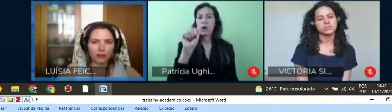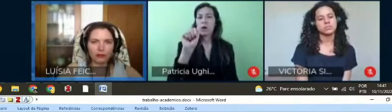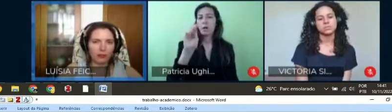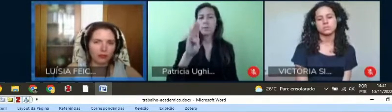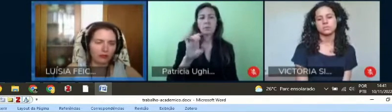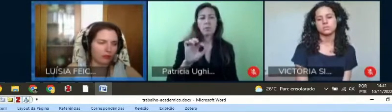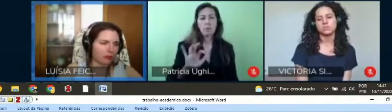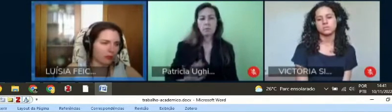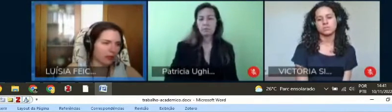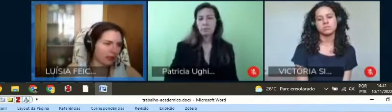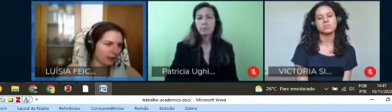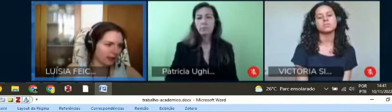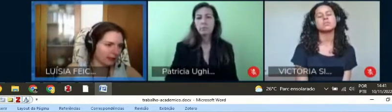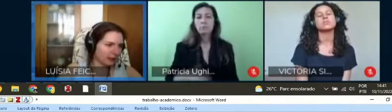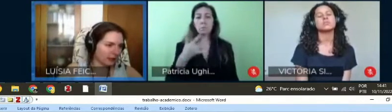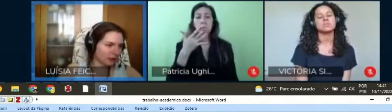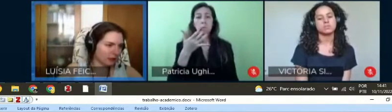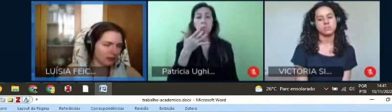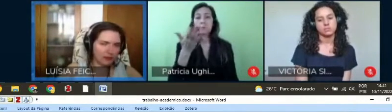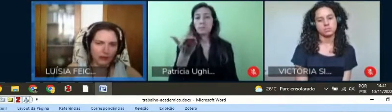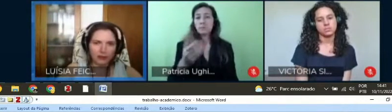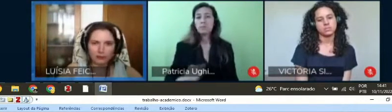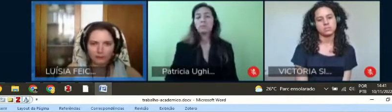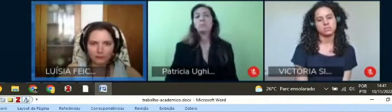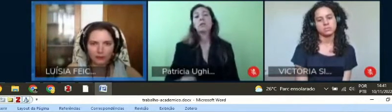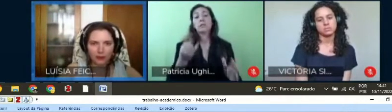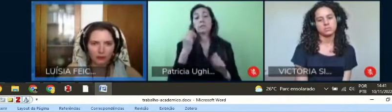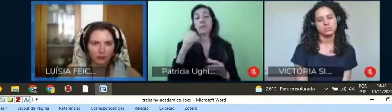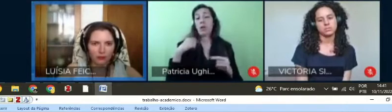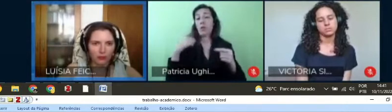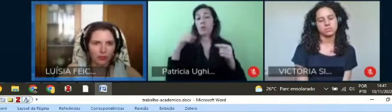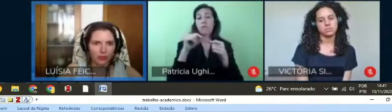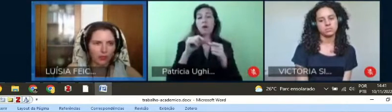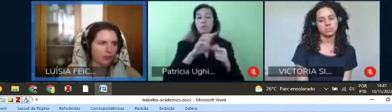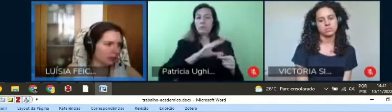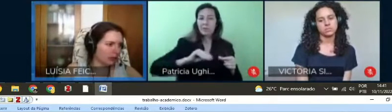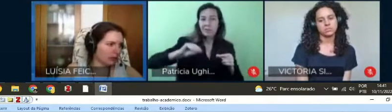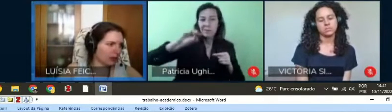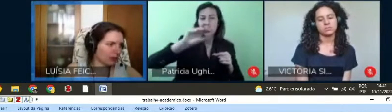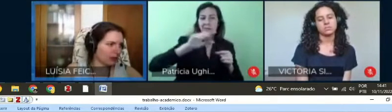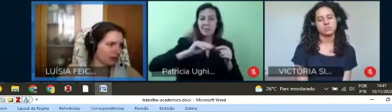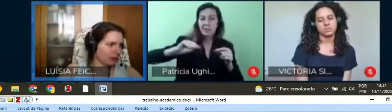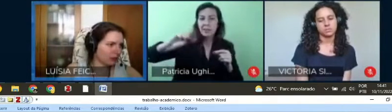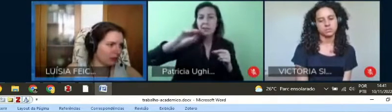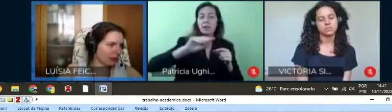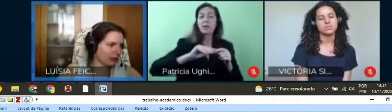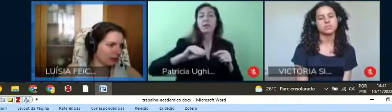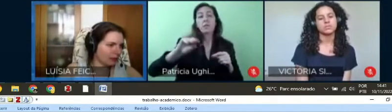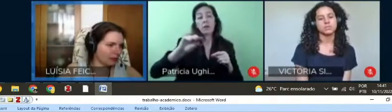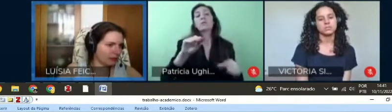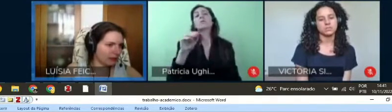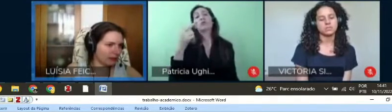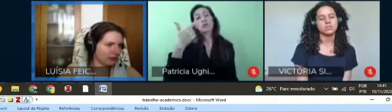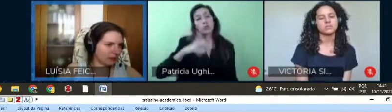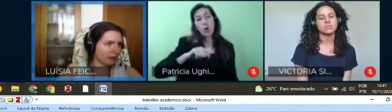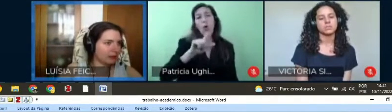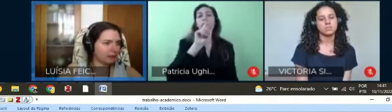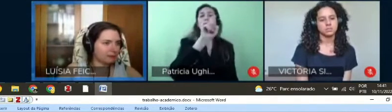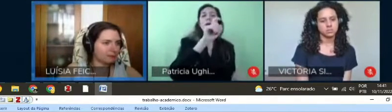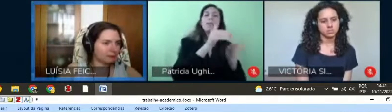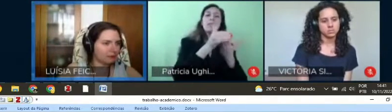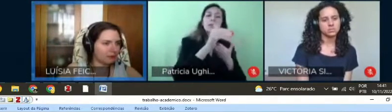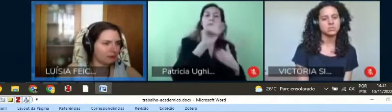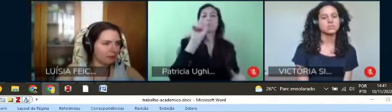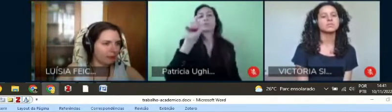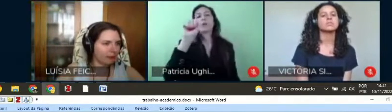aqui. E à medida que eu vou acrescentando outras siglas, eu posso ir atualizando a coordenação